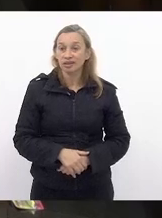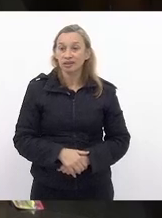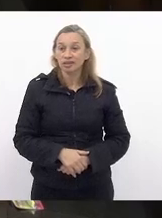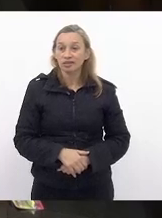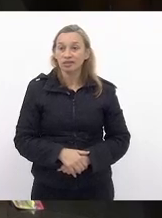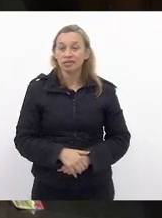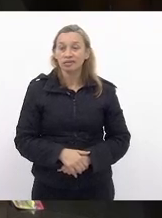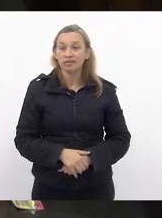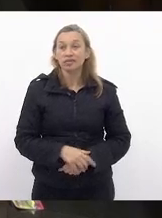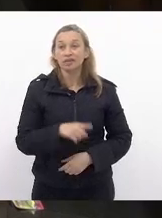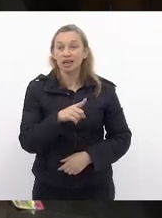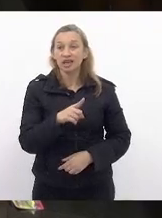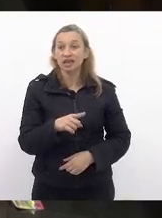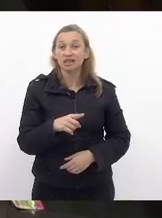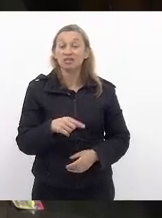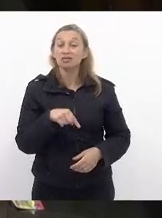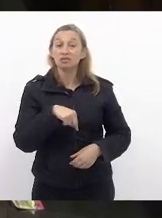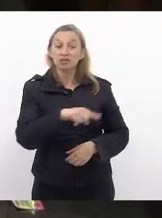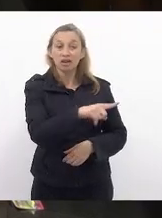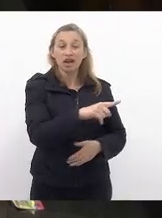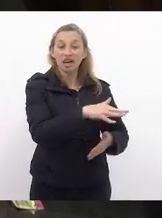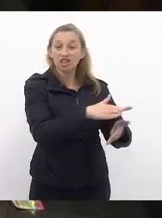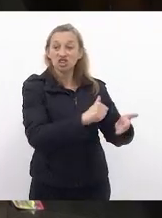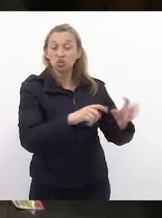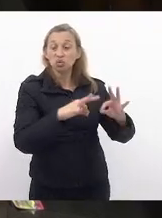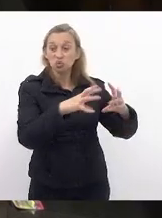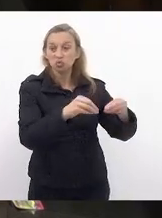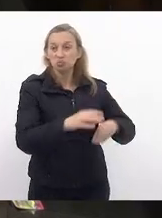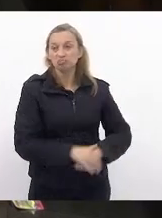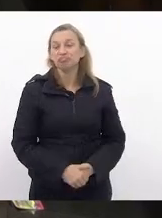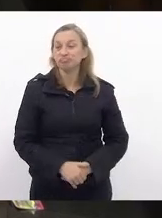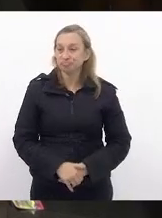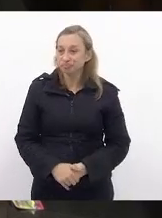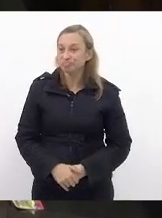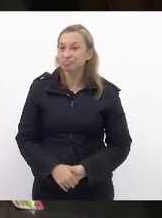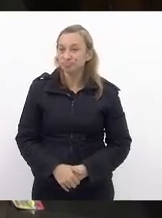dar a mão à palmatória ele mesmo foi lá e desmontou